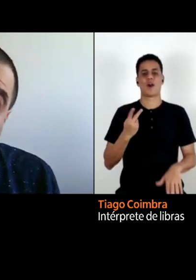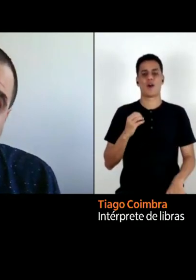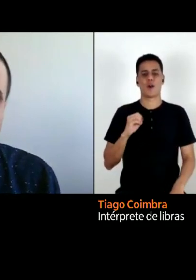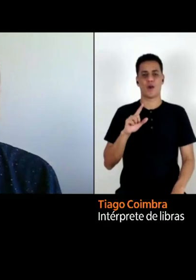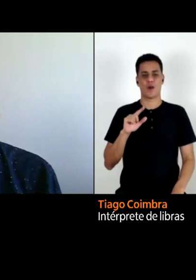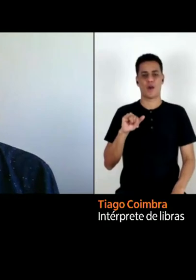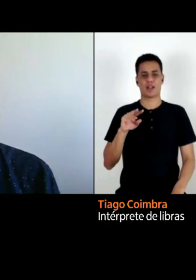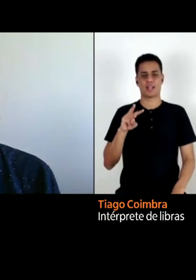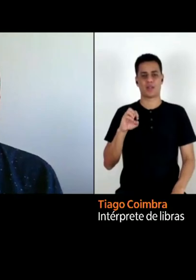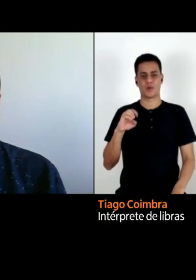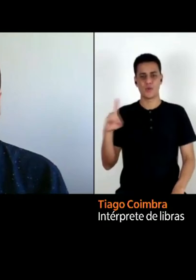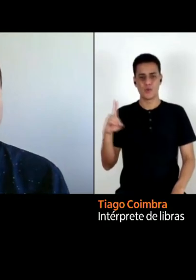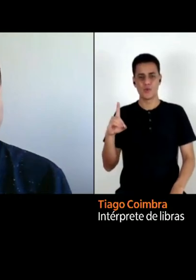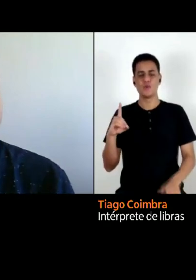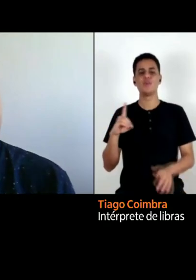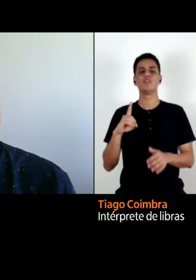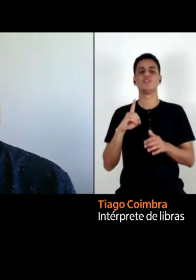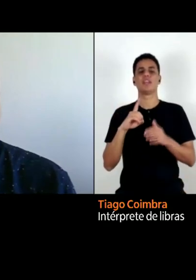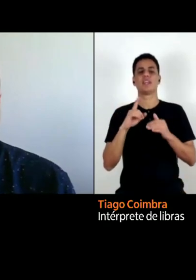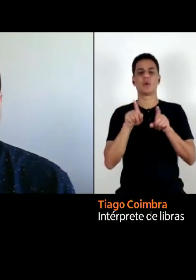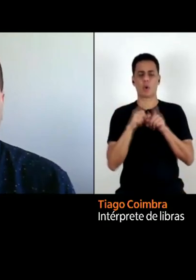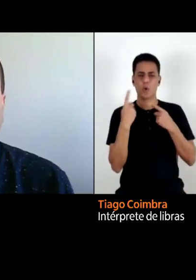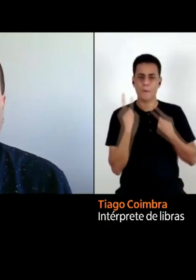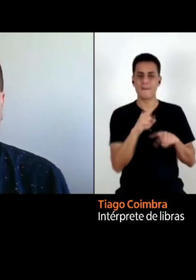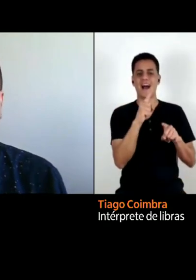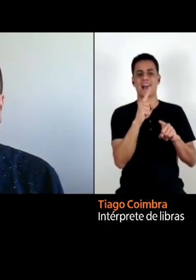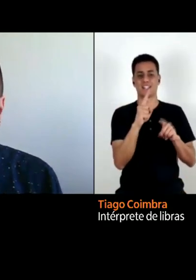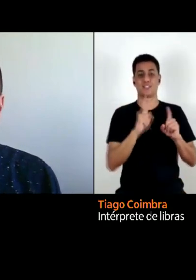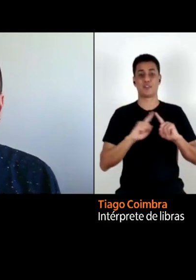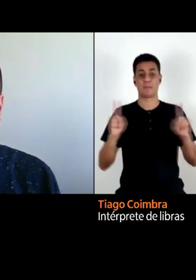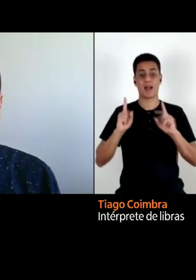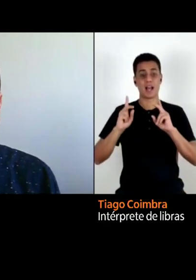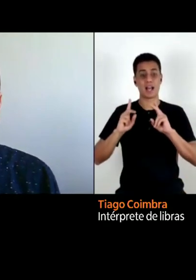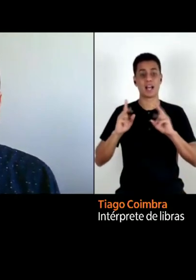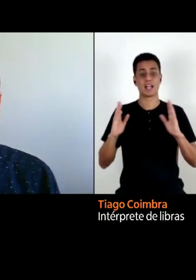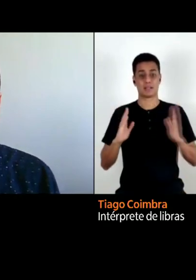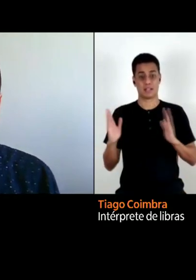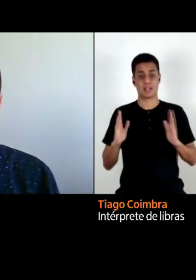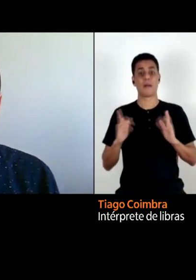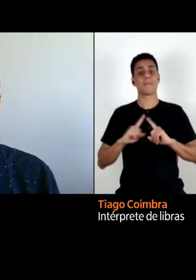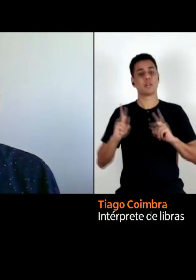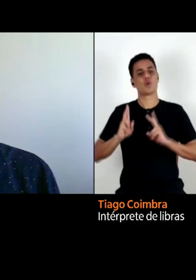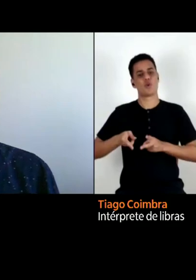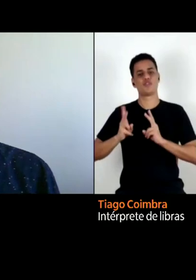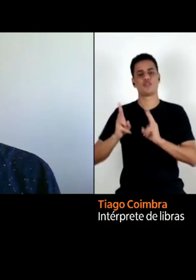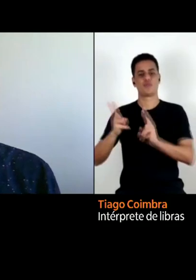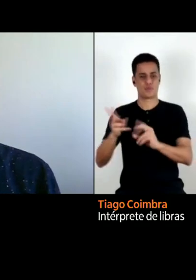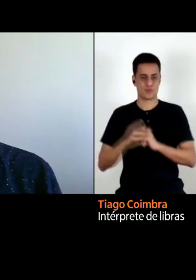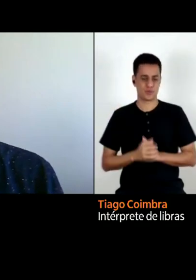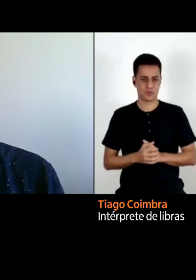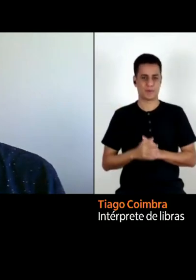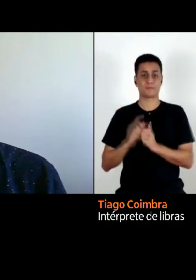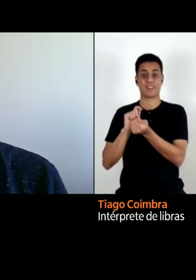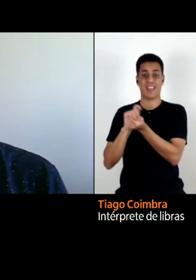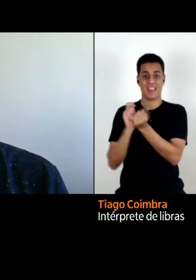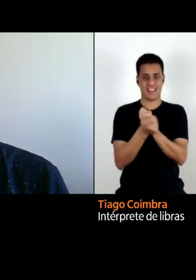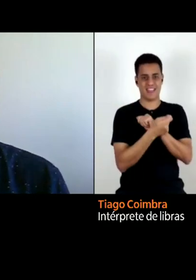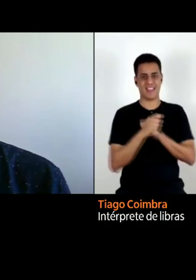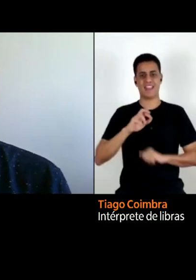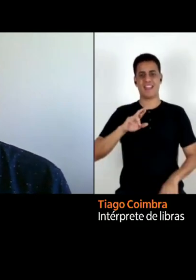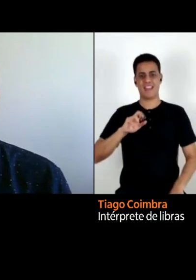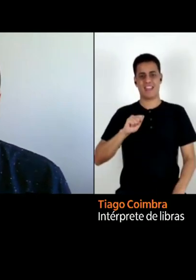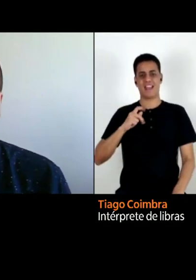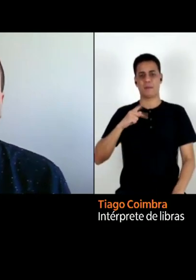mesmas histórias. As apropriações vão continuar ao longo da história do cinema. Outro célebre exemplo